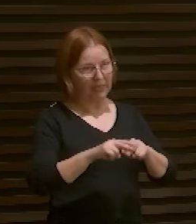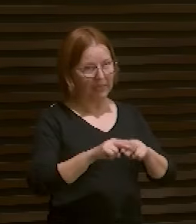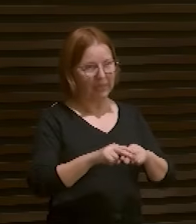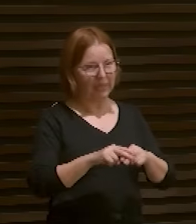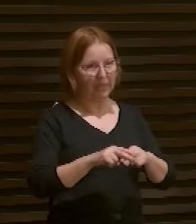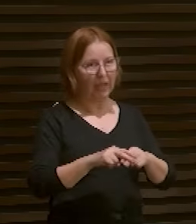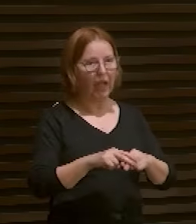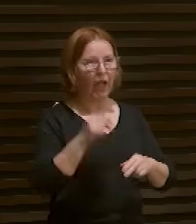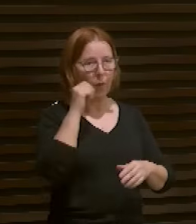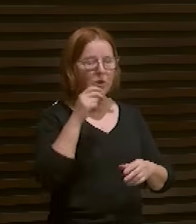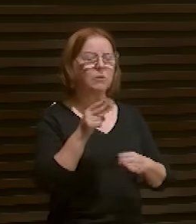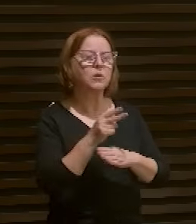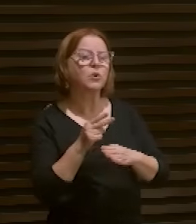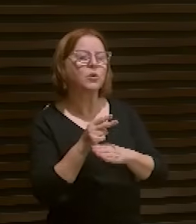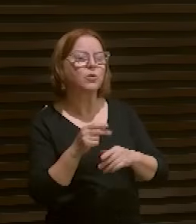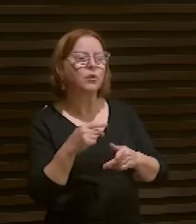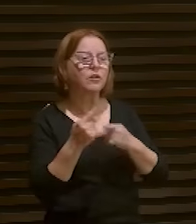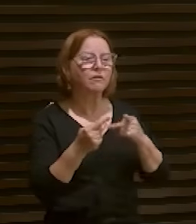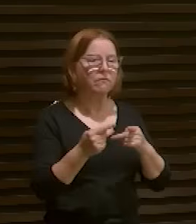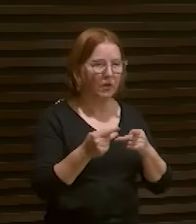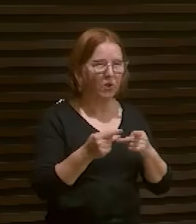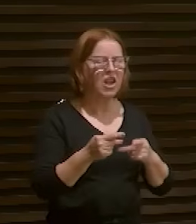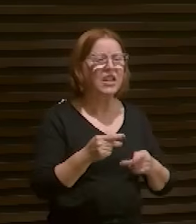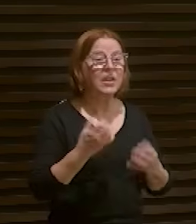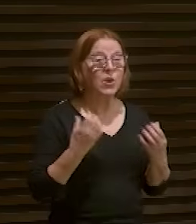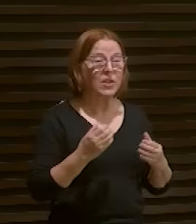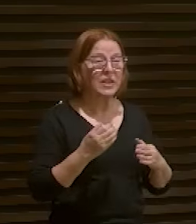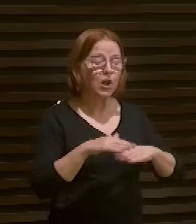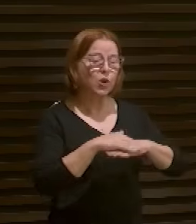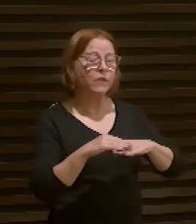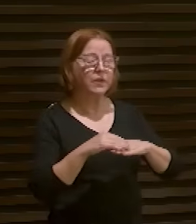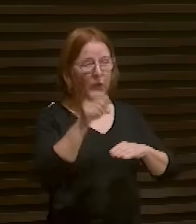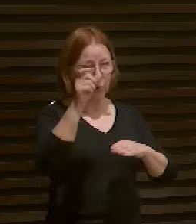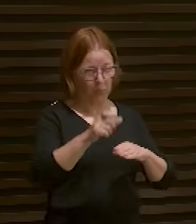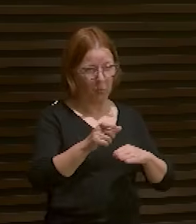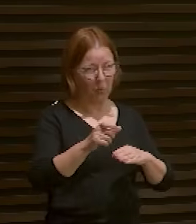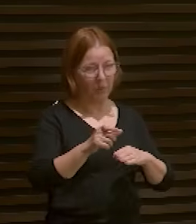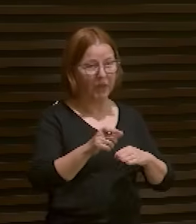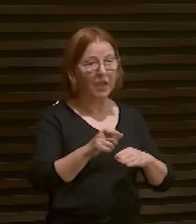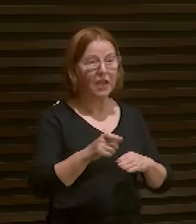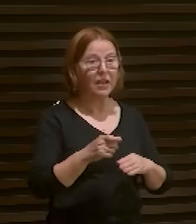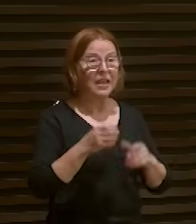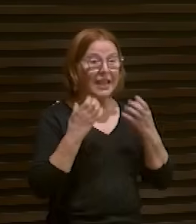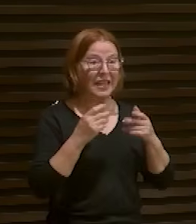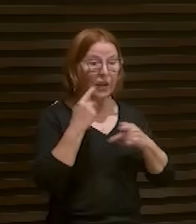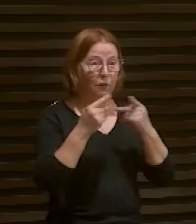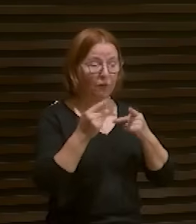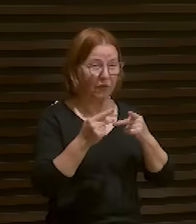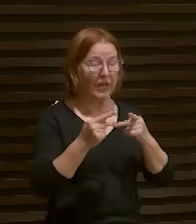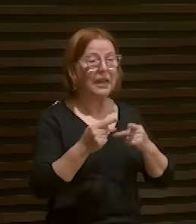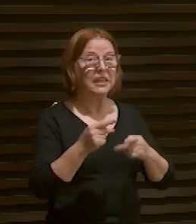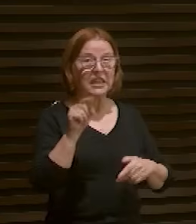perdoado em nome de Jesus, porque Cristo é minha vida. E eu quero dizer para ele que eu estou orando pela salvação dele. E eu quero dar essa Bíblia de presente